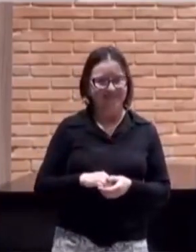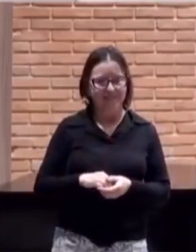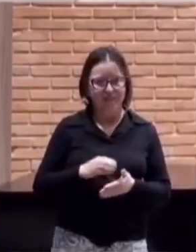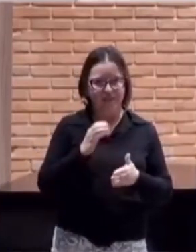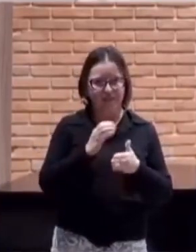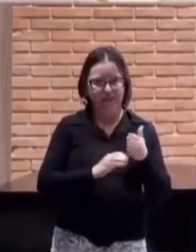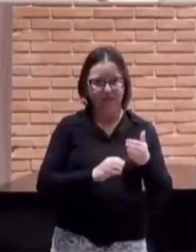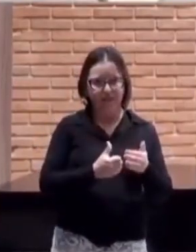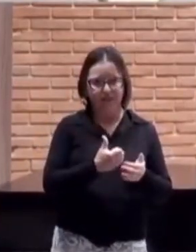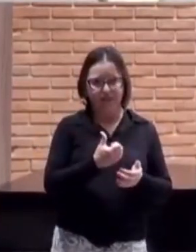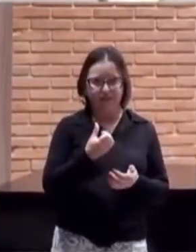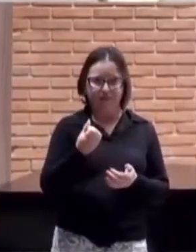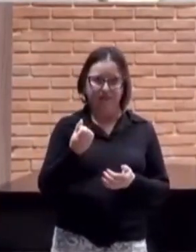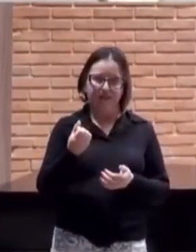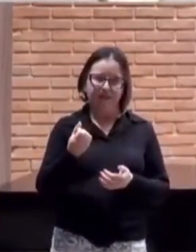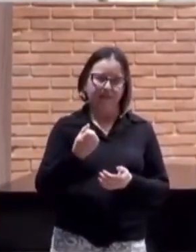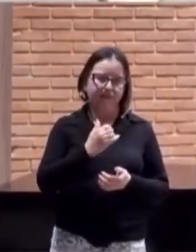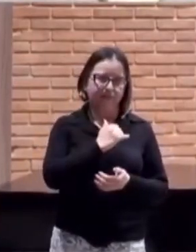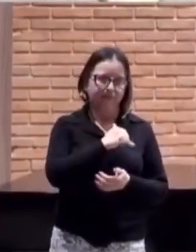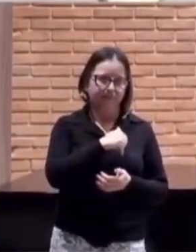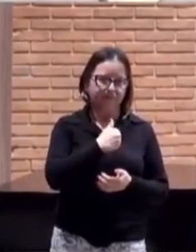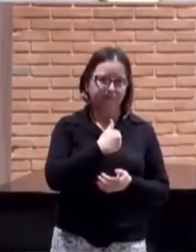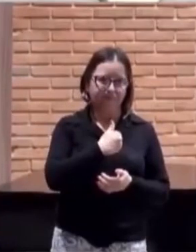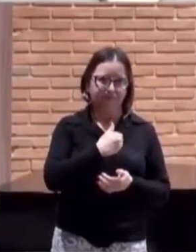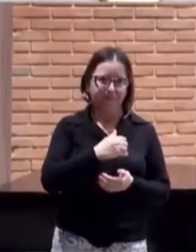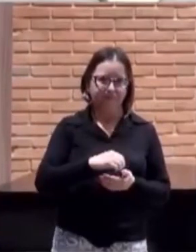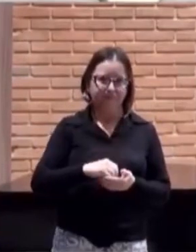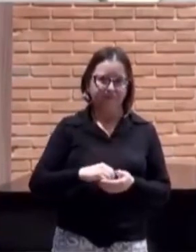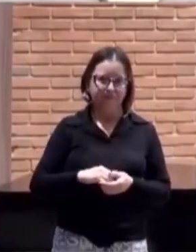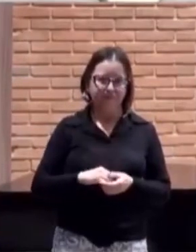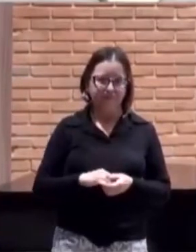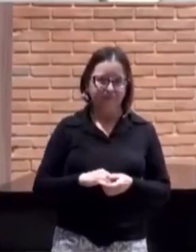Capítulo 16 de João,